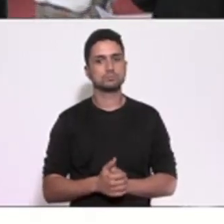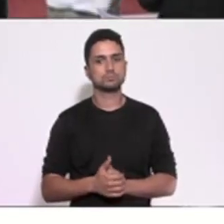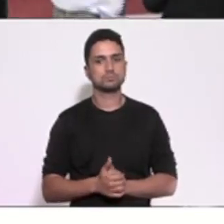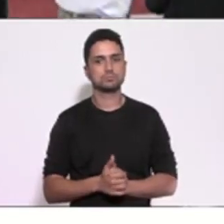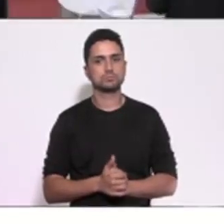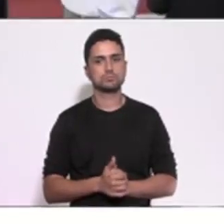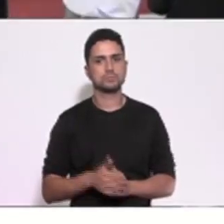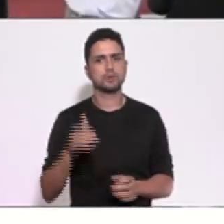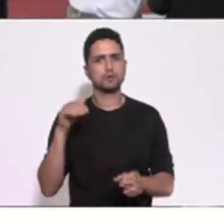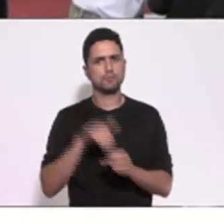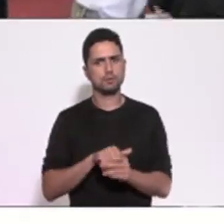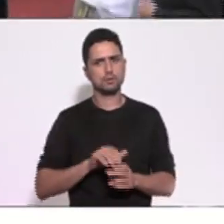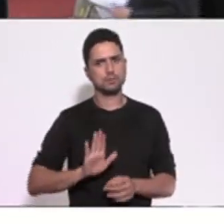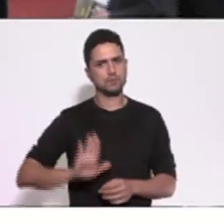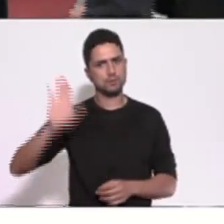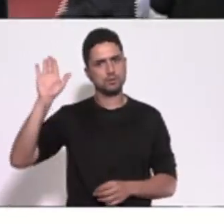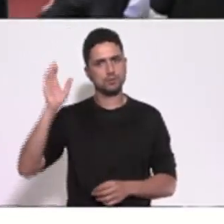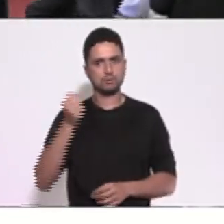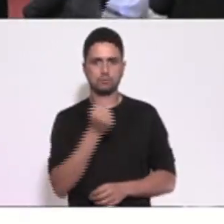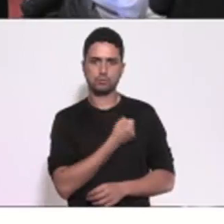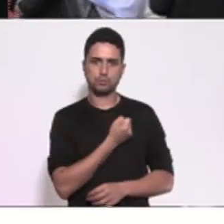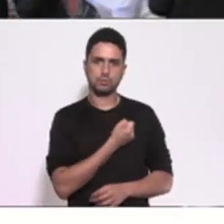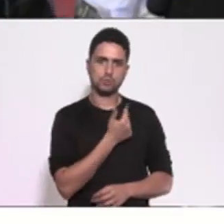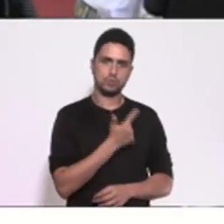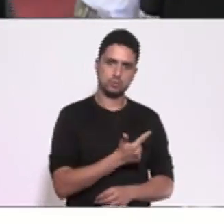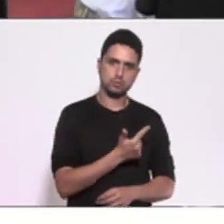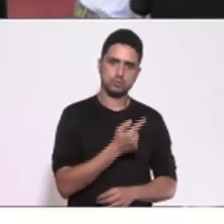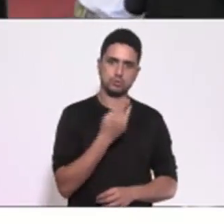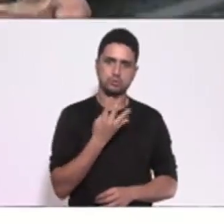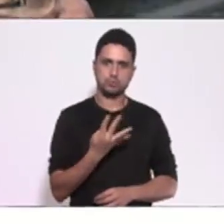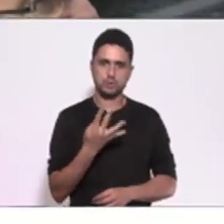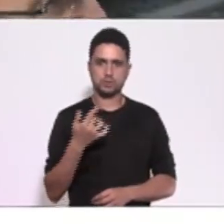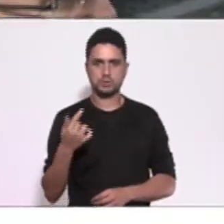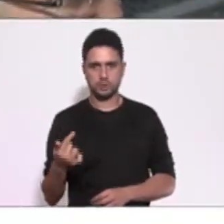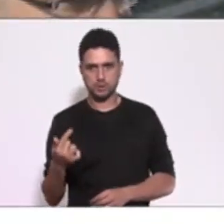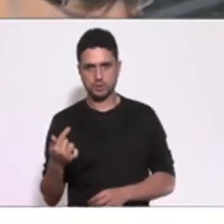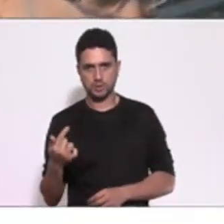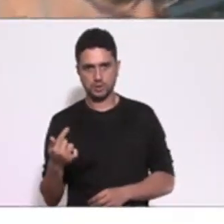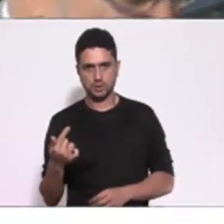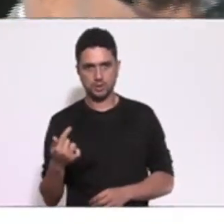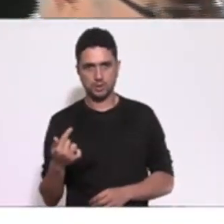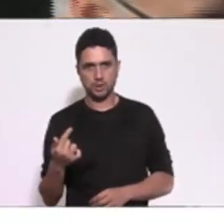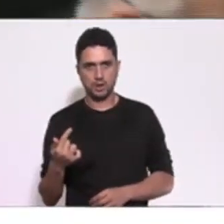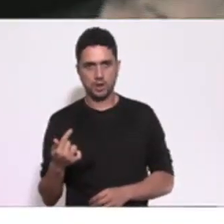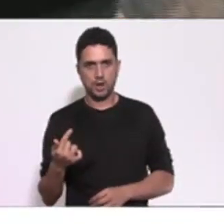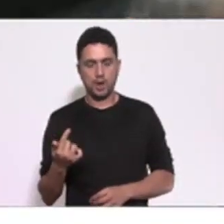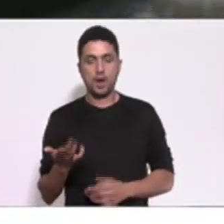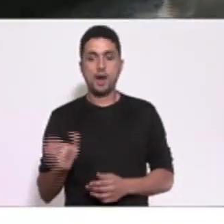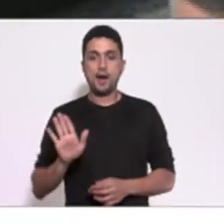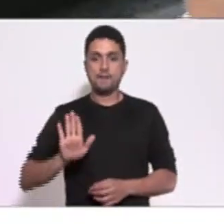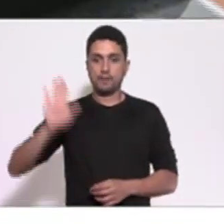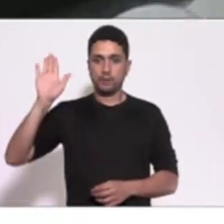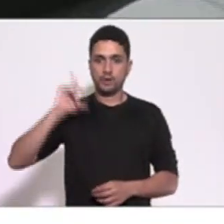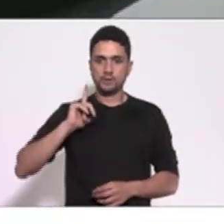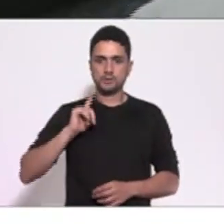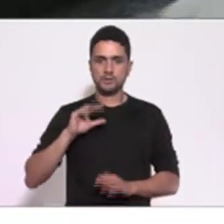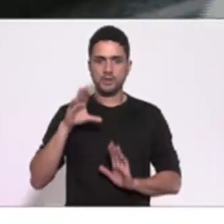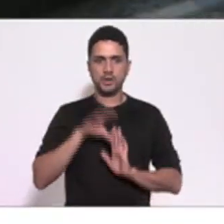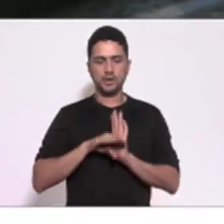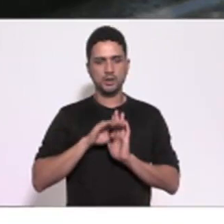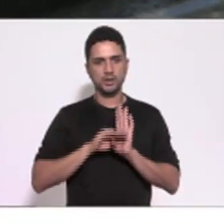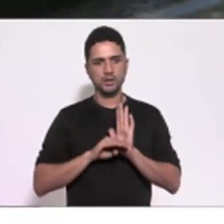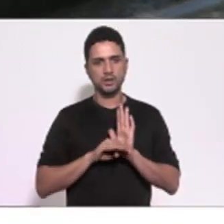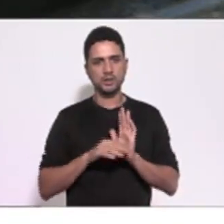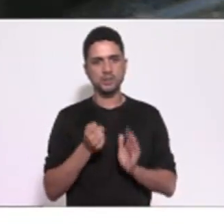é favorável às emendas número 2, 4 e 7. Favorável com subemenda às emendas